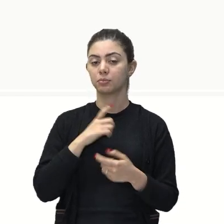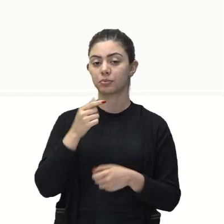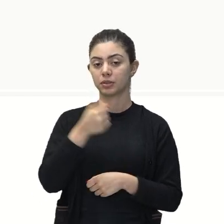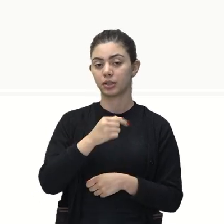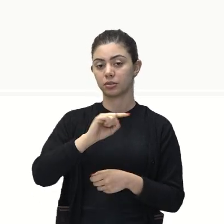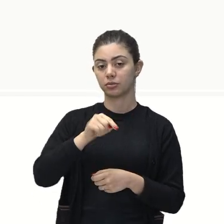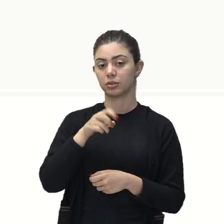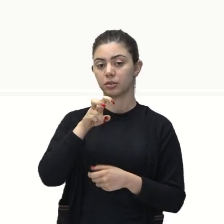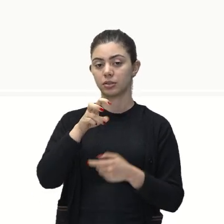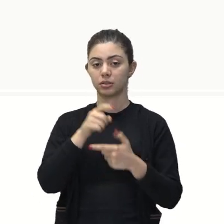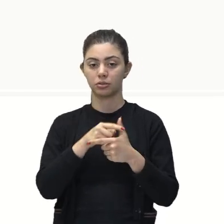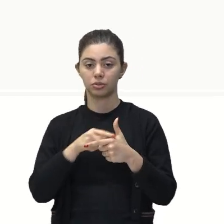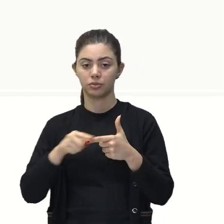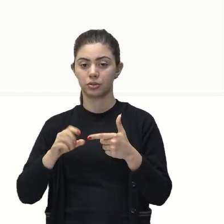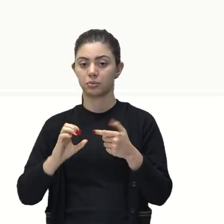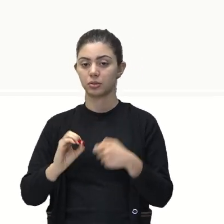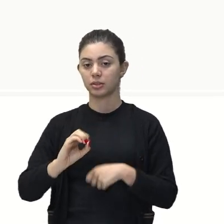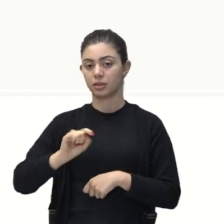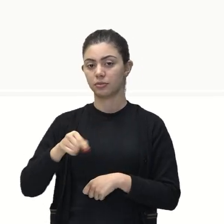0,12.